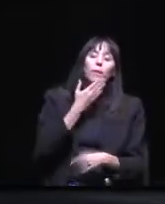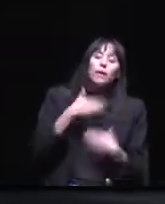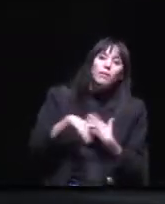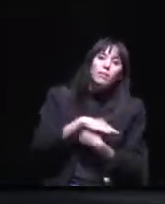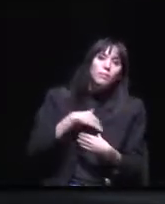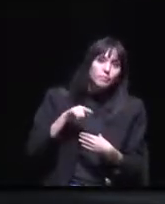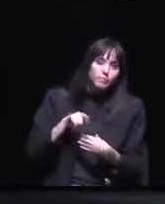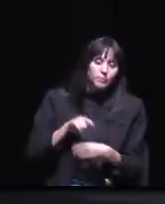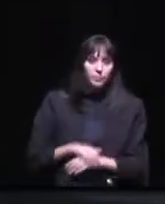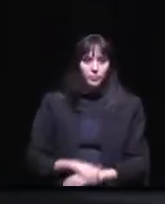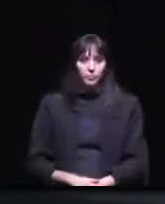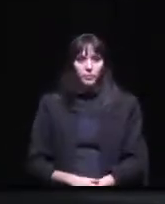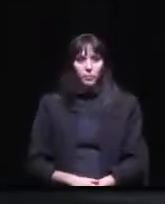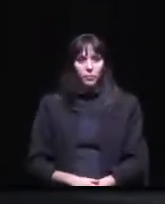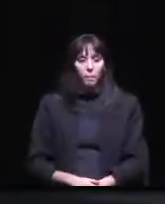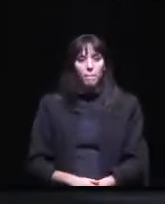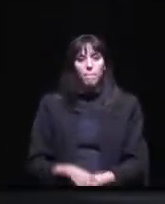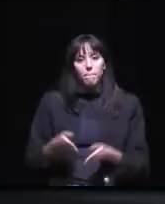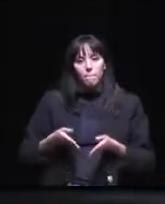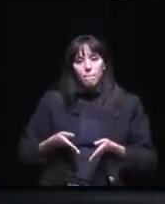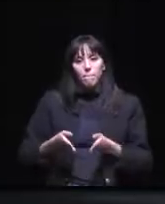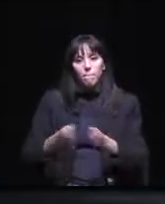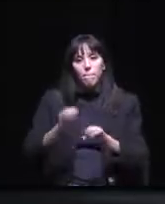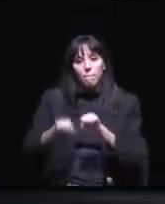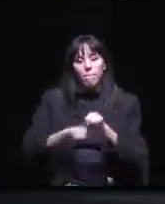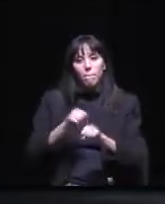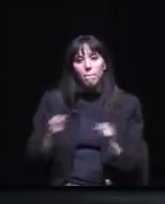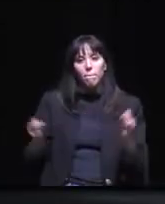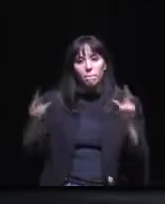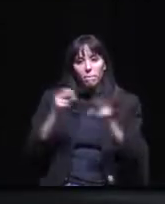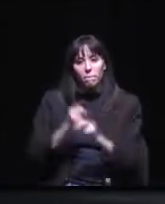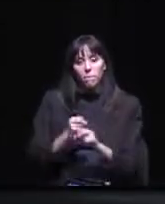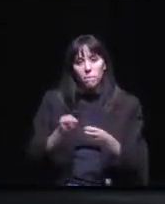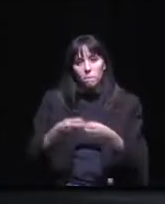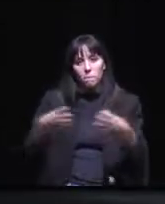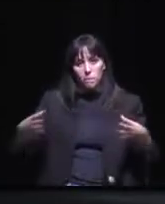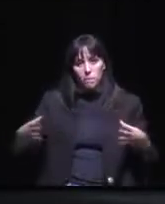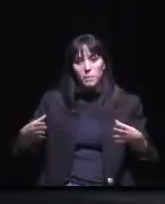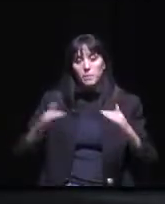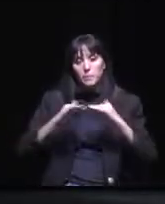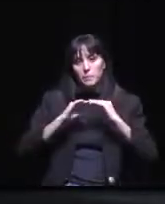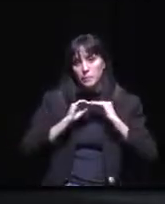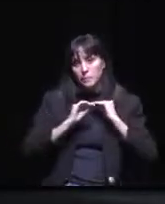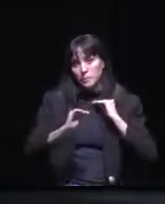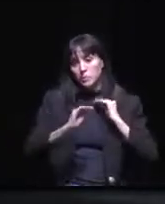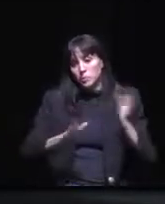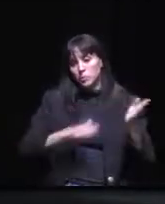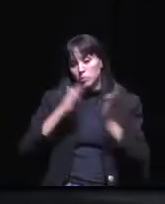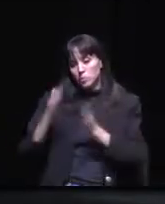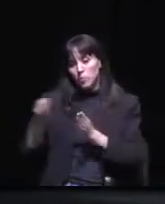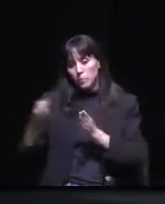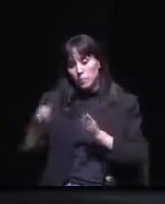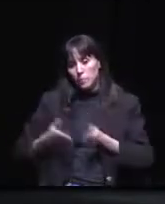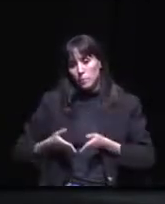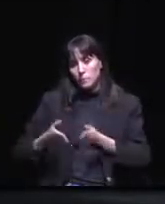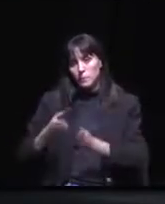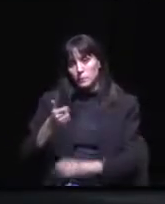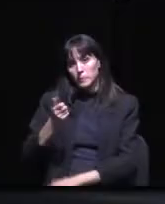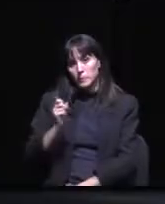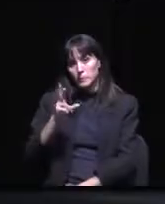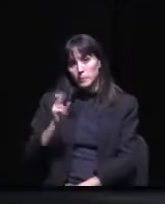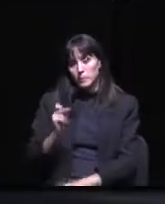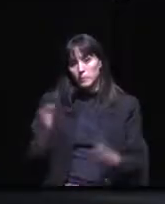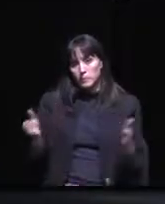circunstância. Parte da expansão das novas ciclovias está pendente, ao mesmo tempo que a Câmara decide reduzir a ciclovia da Avenida de Berna a